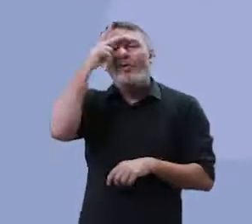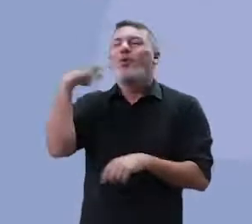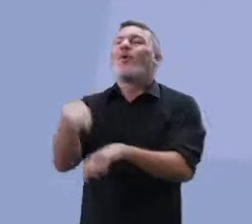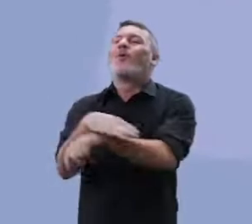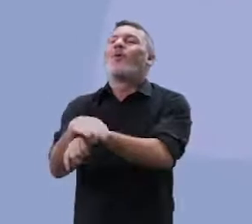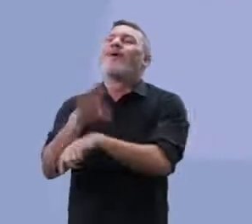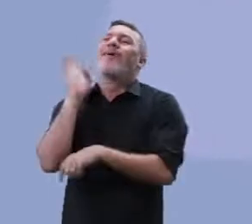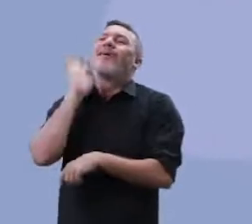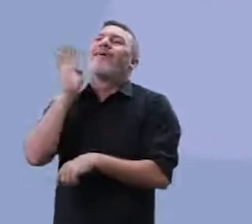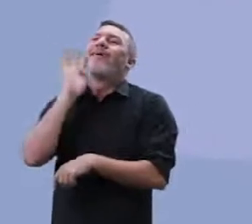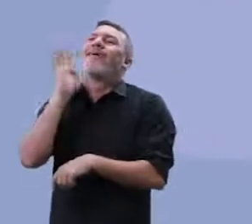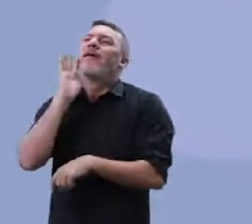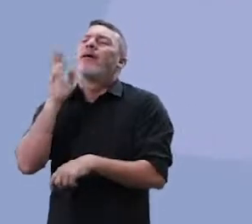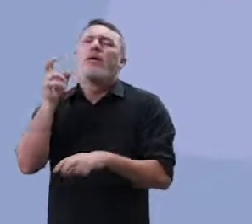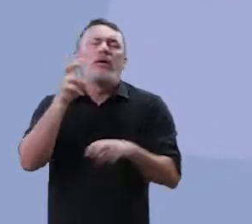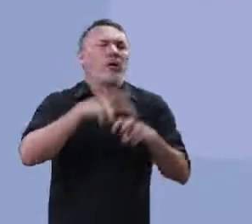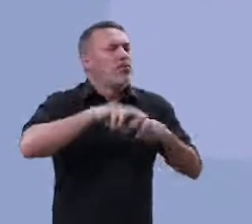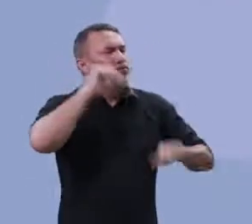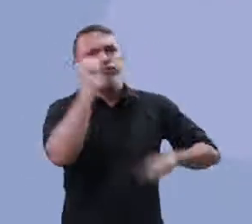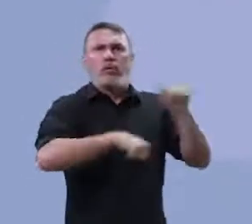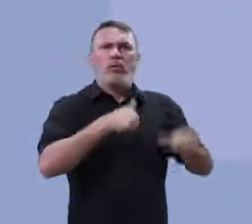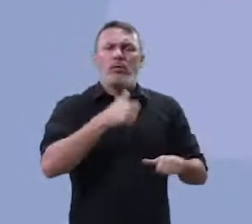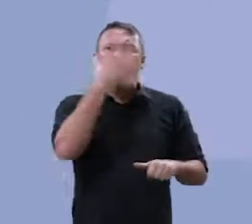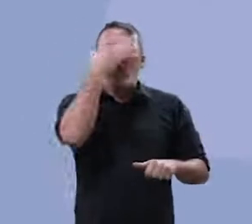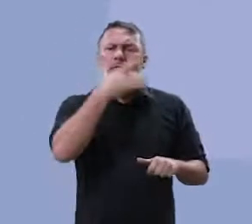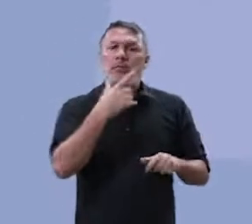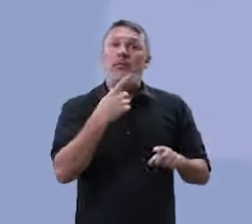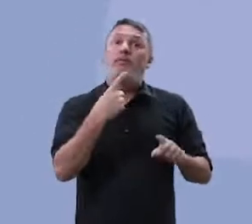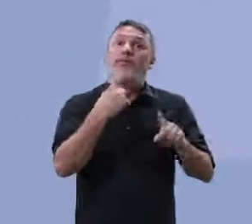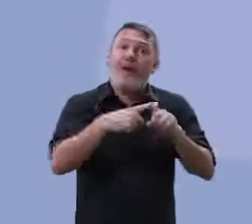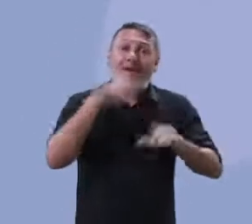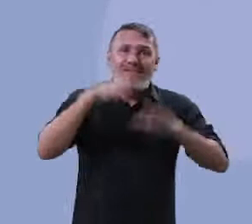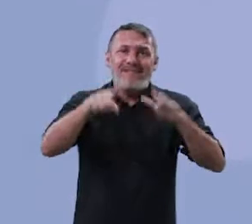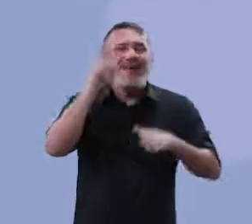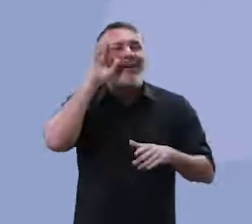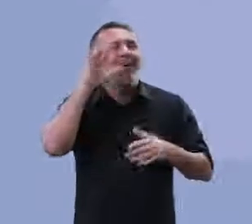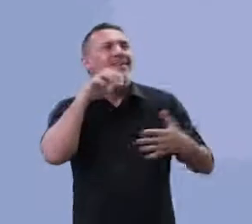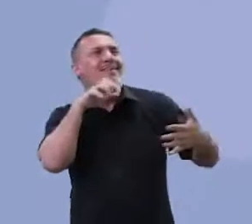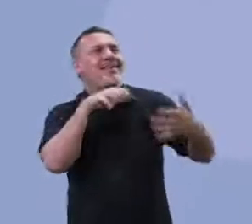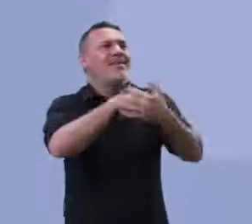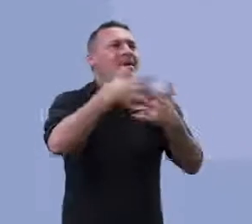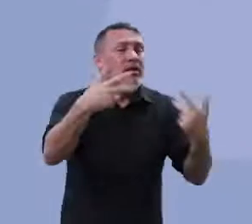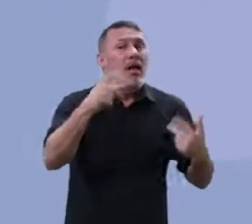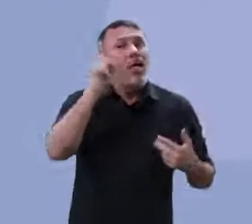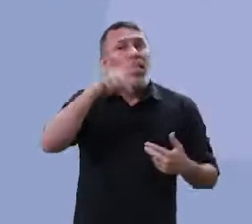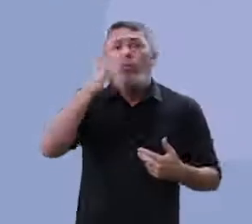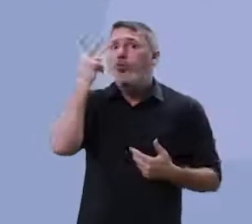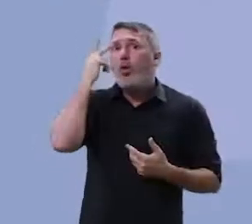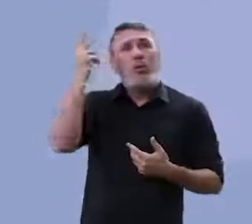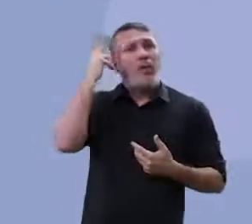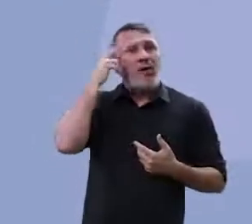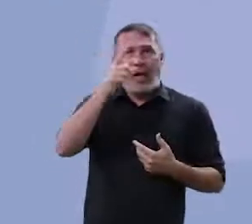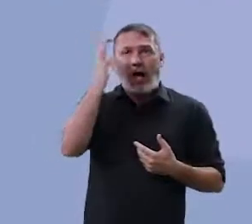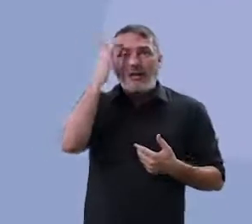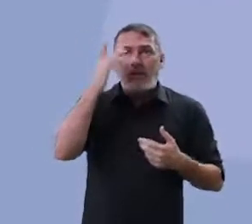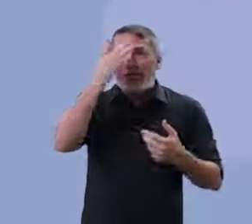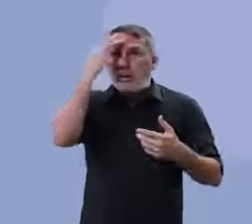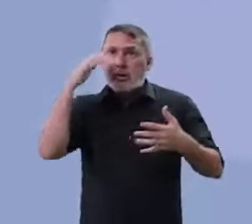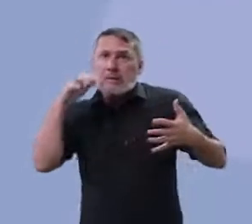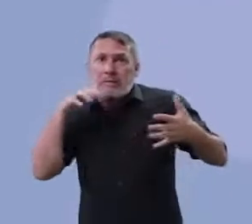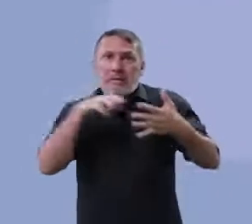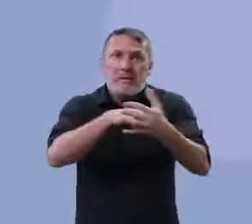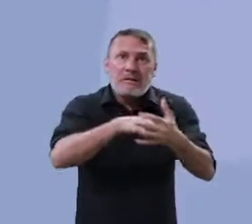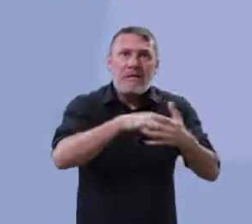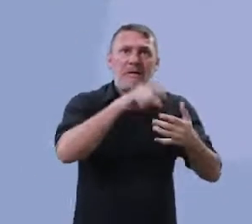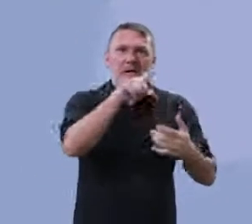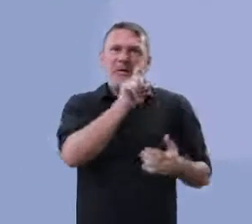mostrar sobre isso aí. E realmente, porque quem pratica às vezes a violência no trânsito é uma pessoa comum. Eu não estou falando, queridos, que quem está